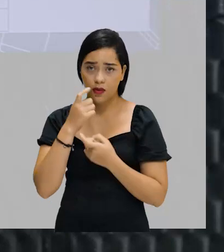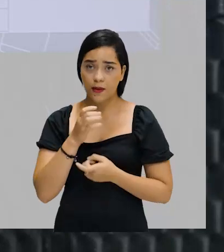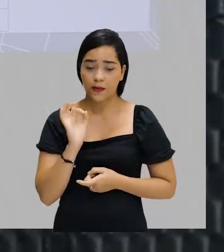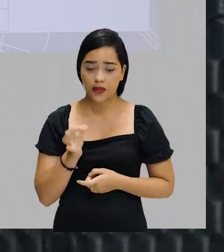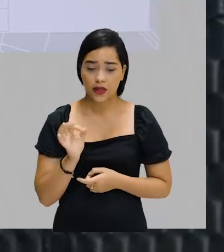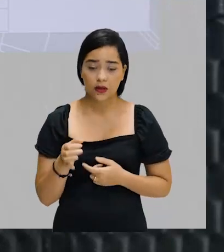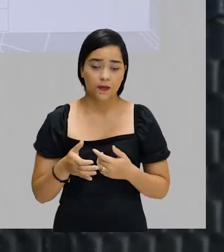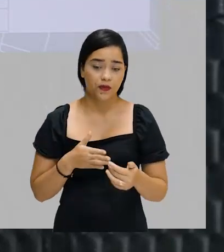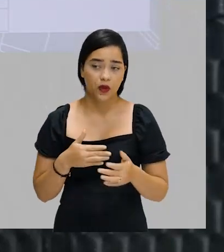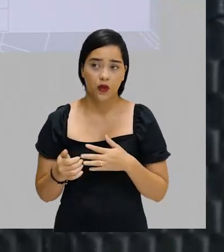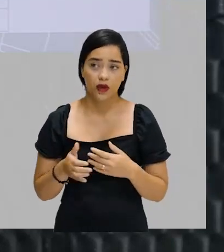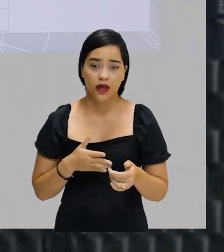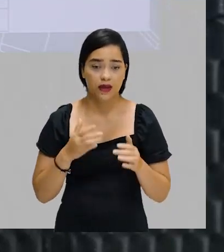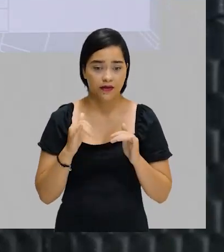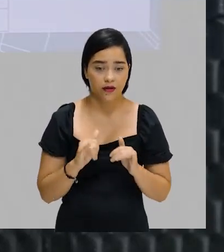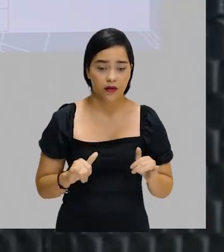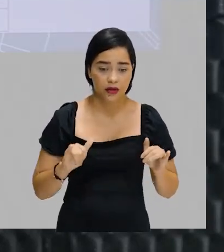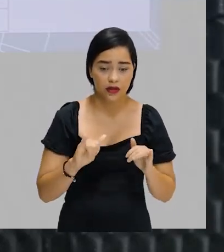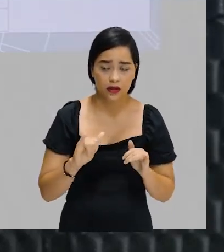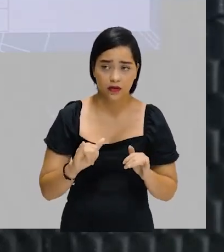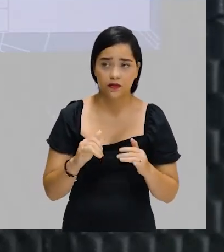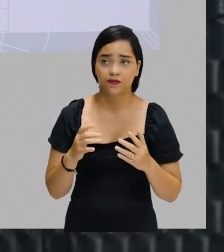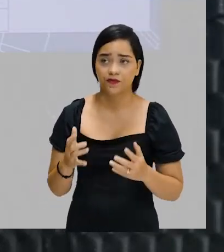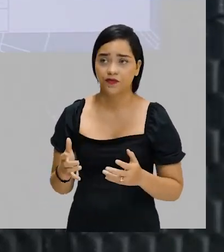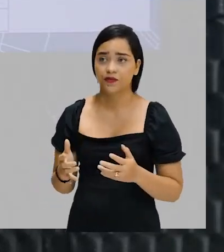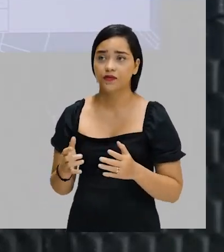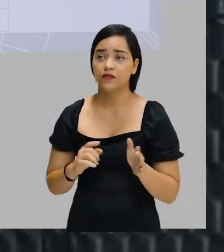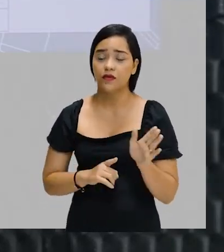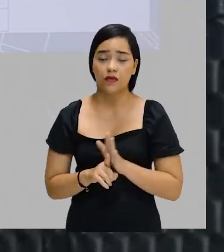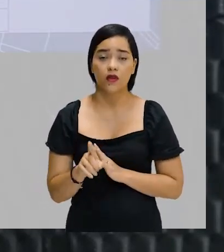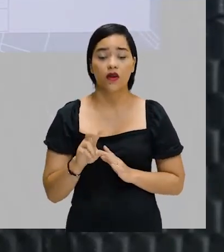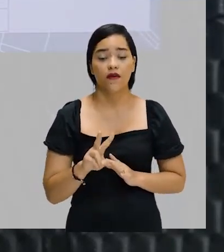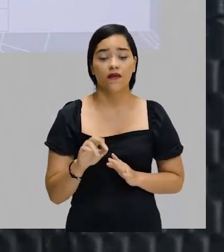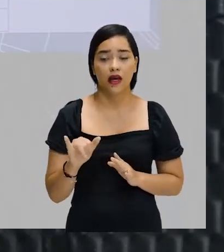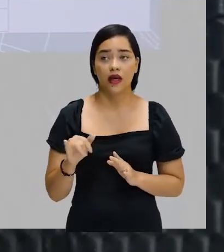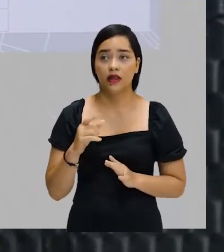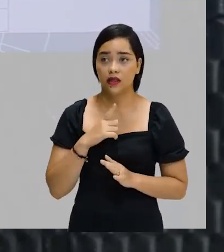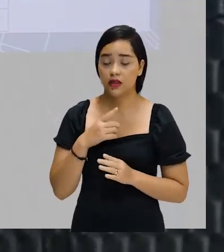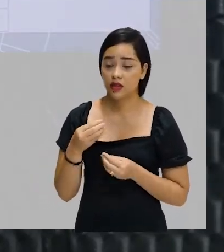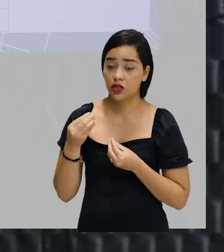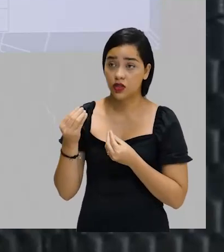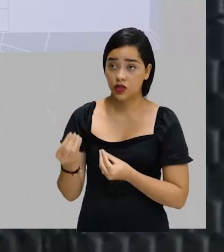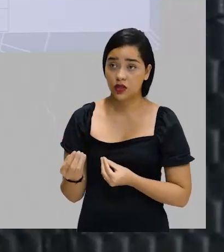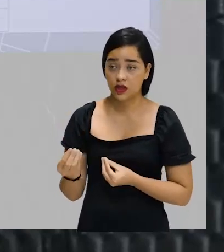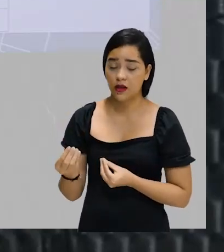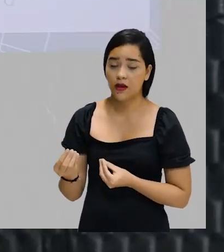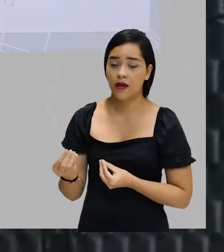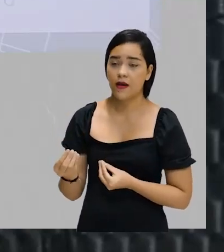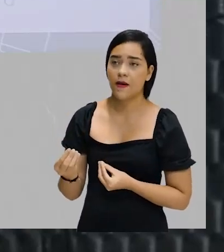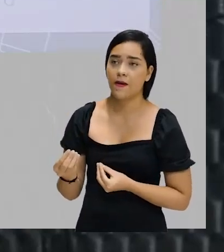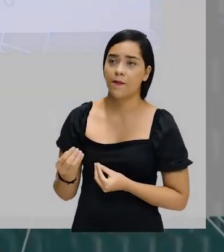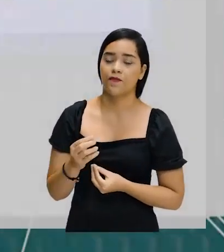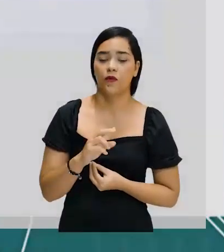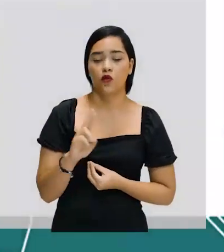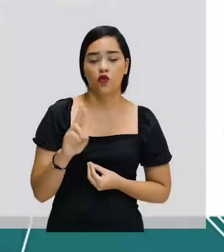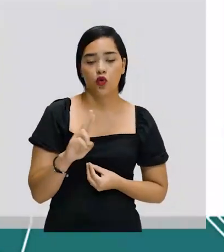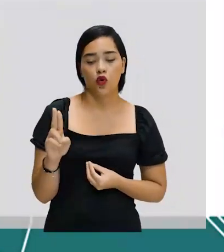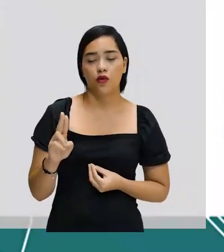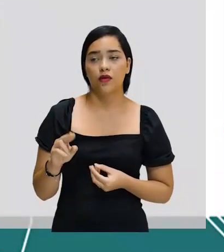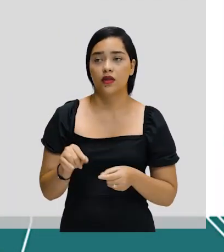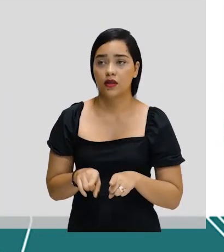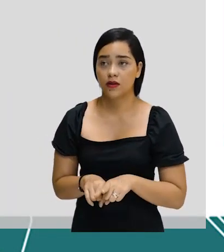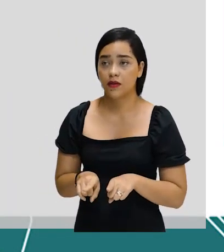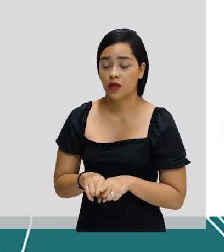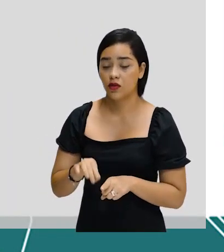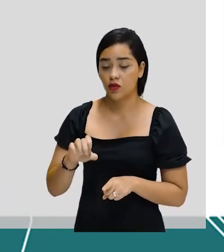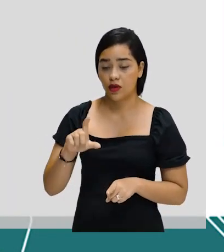certo? Qualquer informação a mais, a questão, por exemplo, vai te fornecer, né, o nome, o símbolo